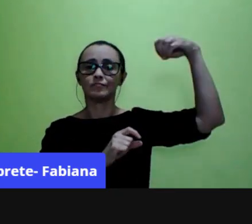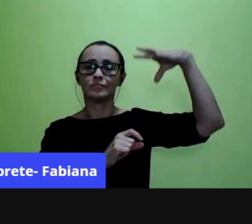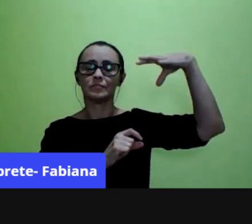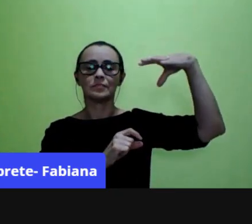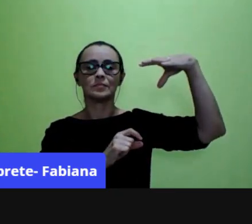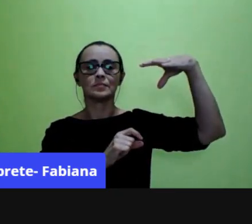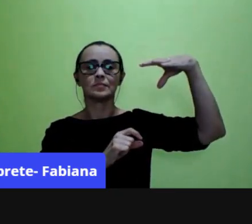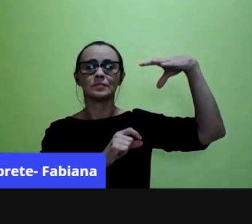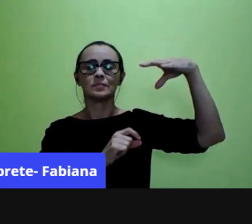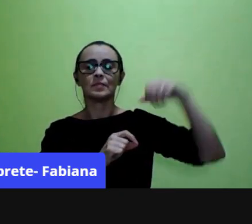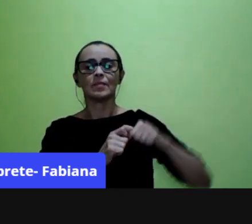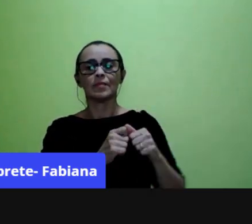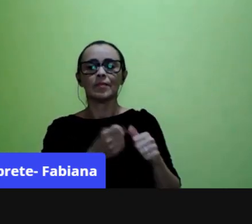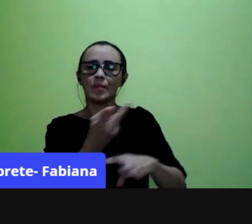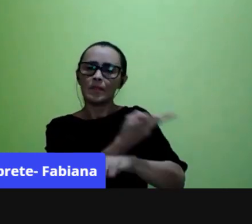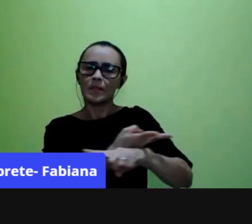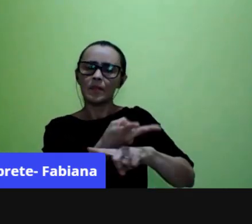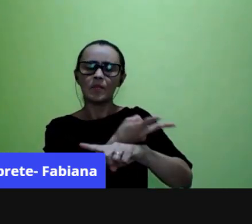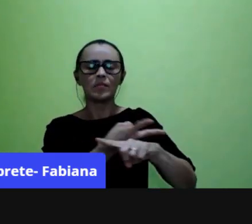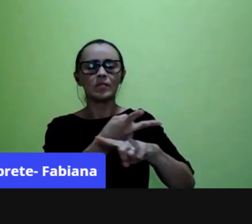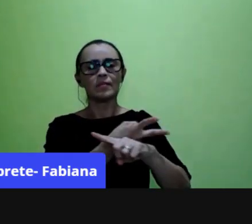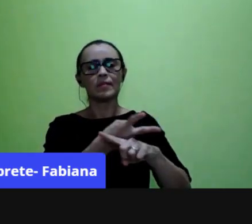nas especificações da lâmpada,